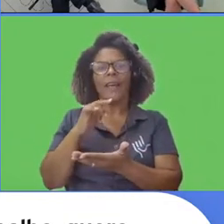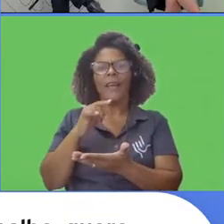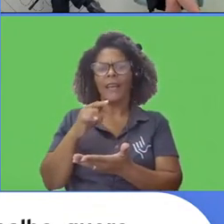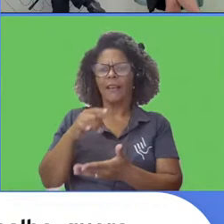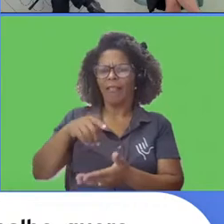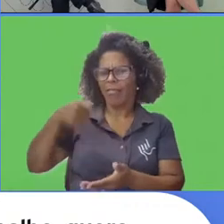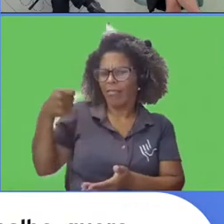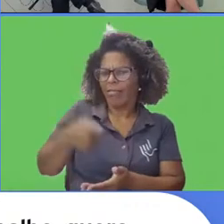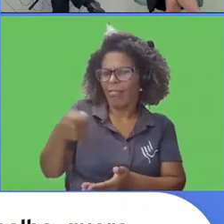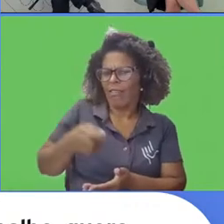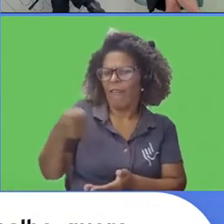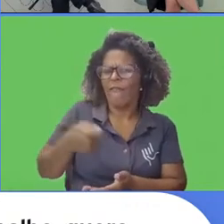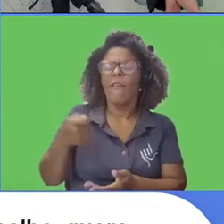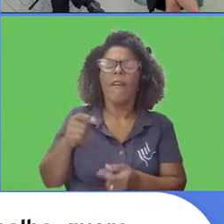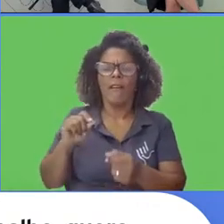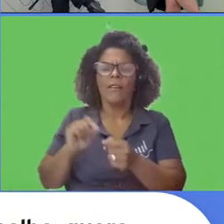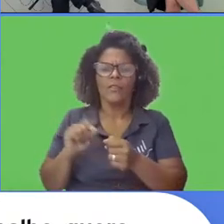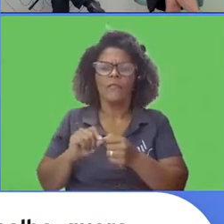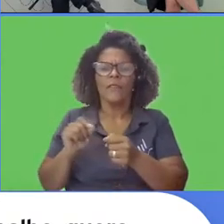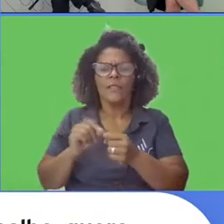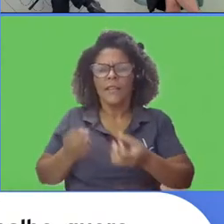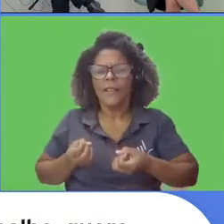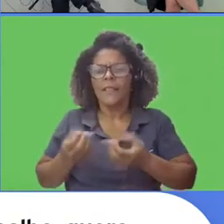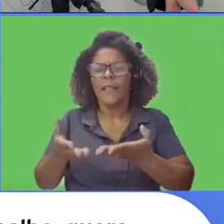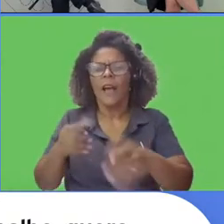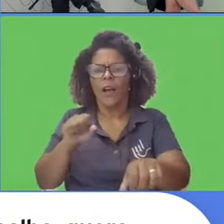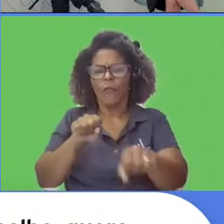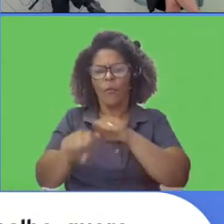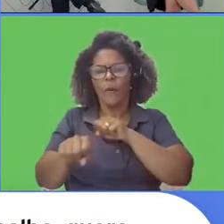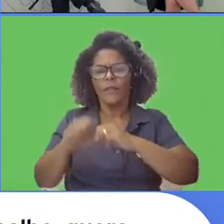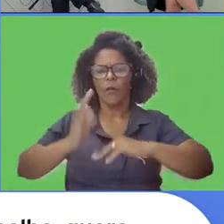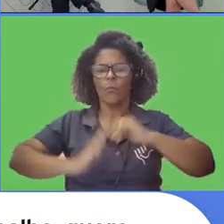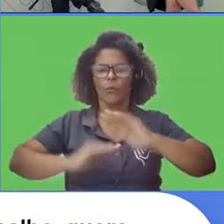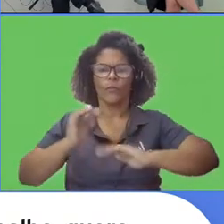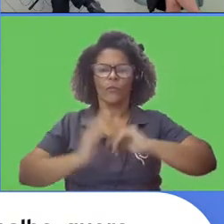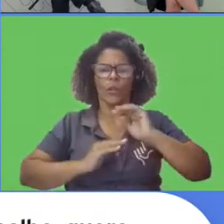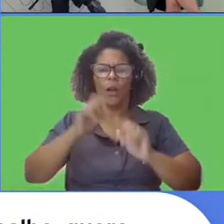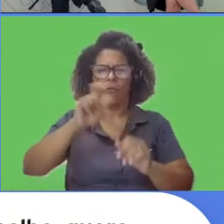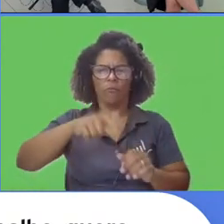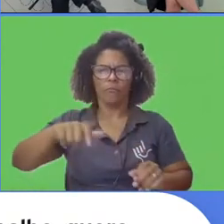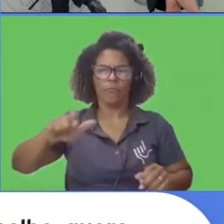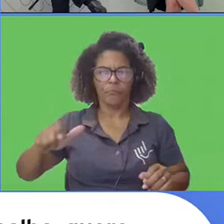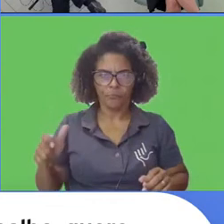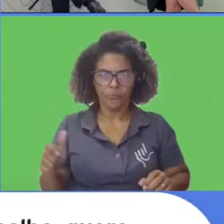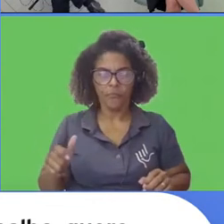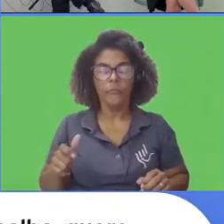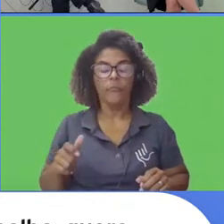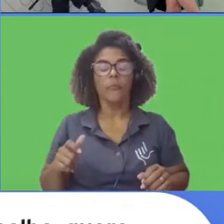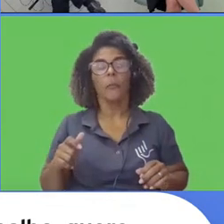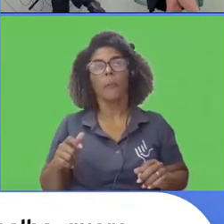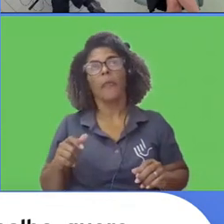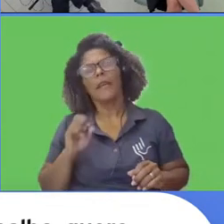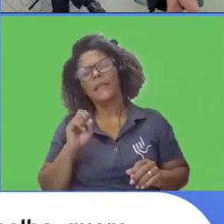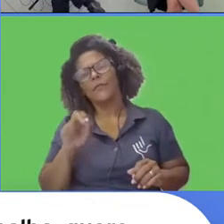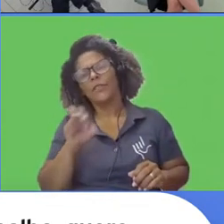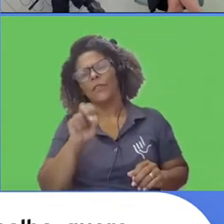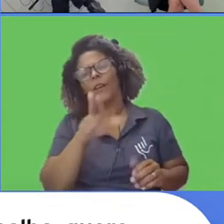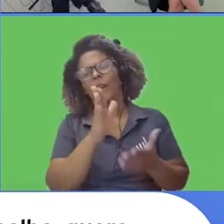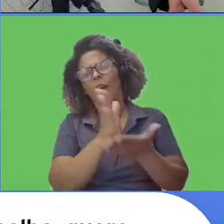delas prover essa questão aí da qualificação profissional, né? Se a gente olhar aí algumas